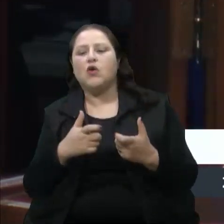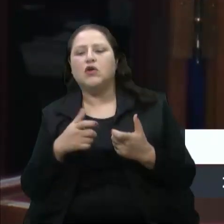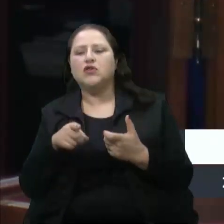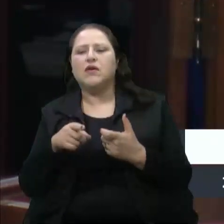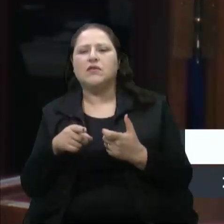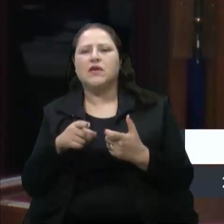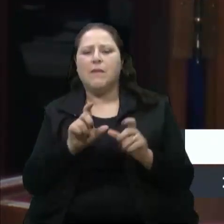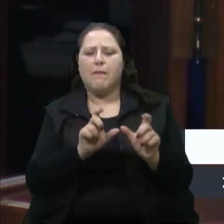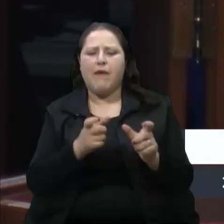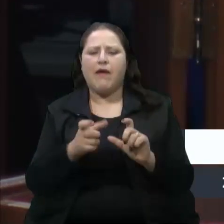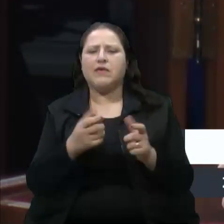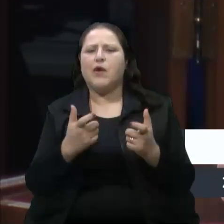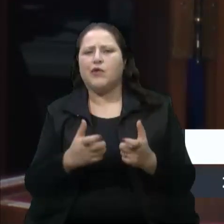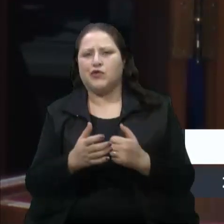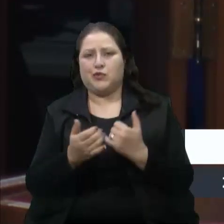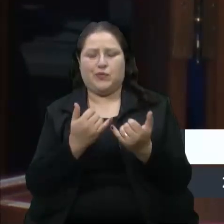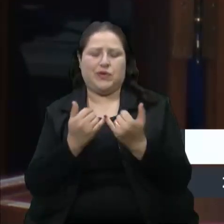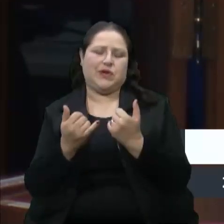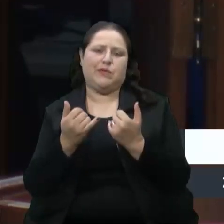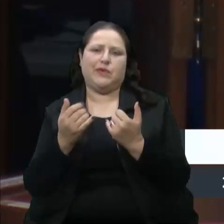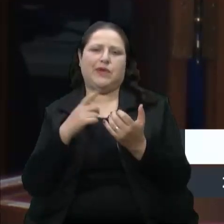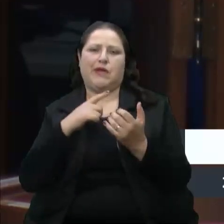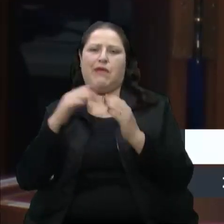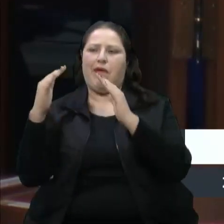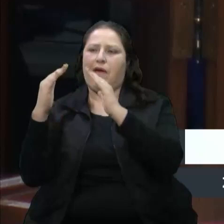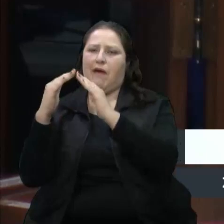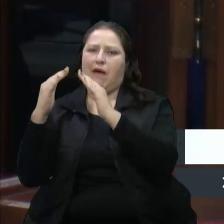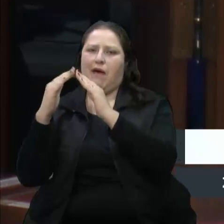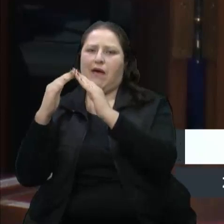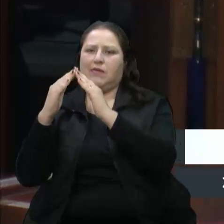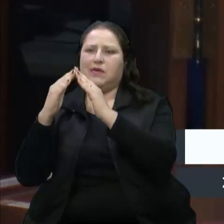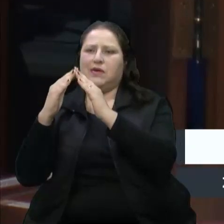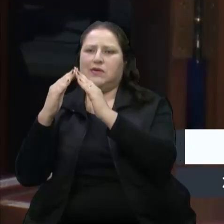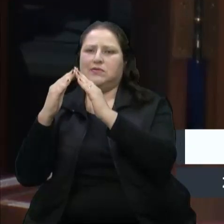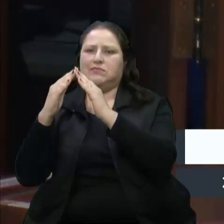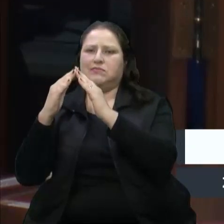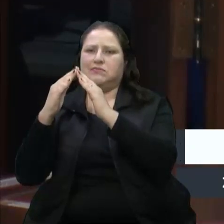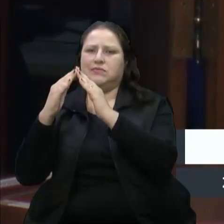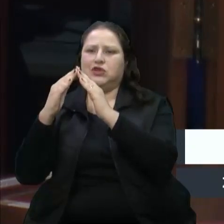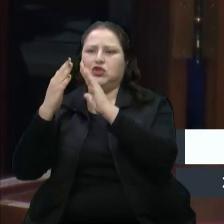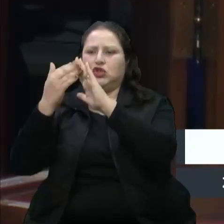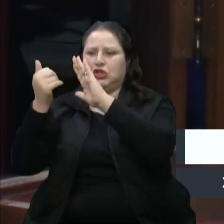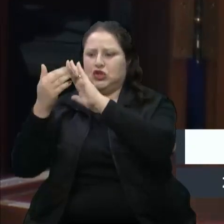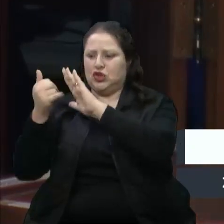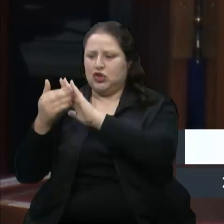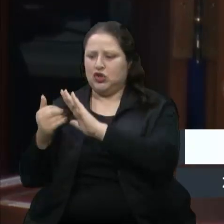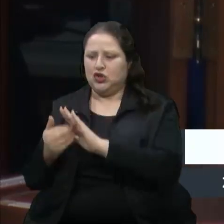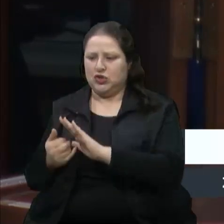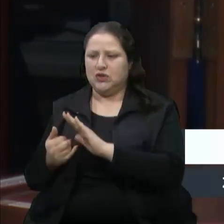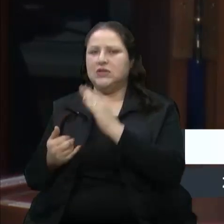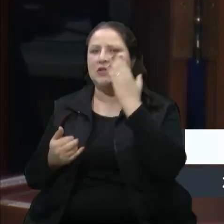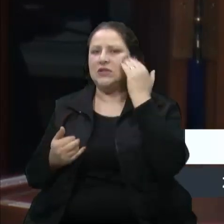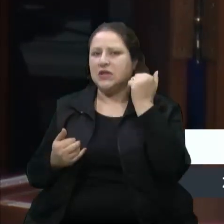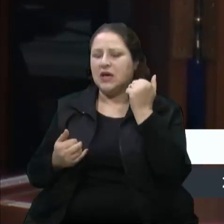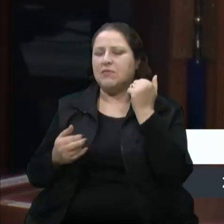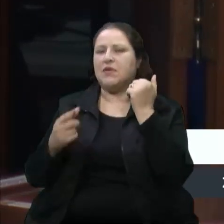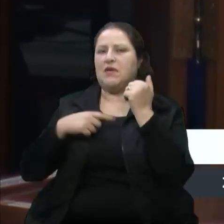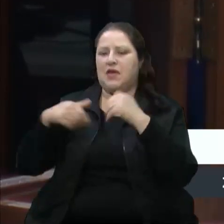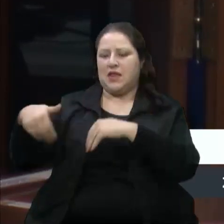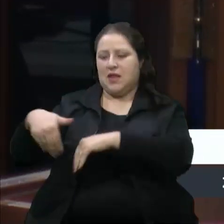vindo, vamos desmanchar uma casa, bom, mas aí tu tem o endereço, tu tem como comprovação, tu pode fazer uma foto, tu